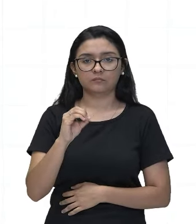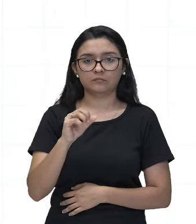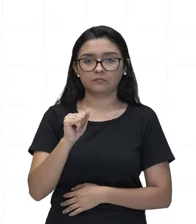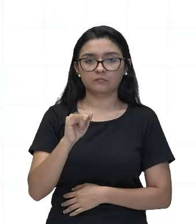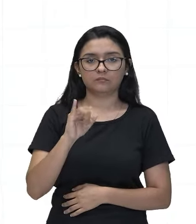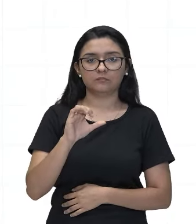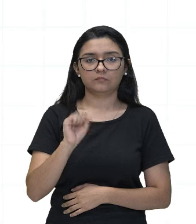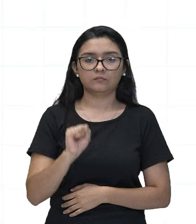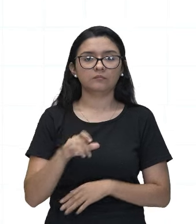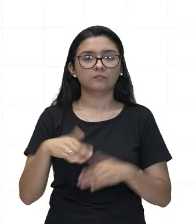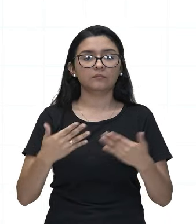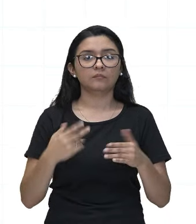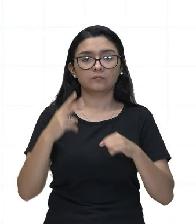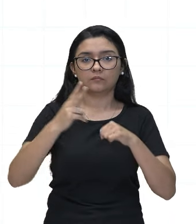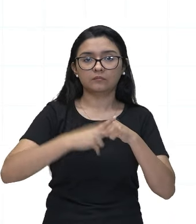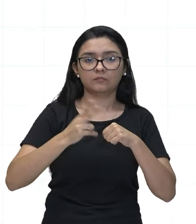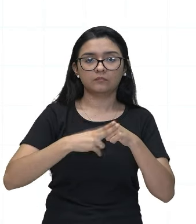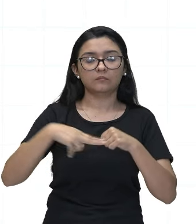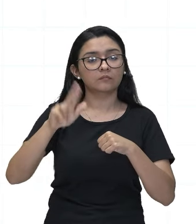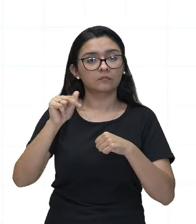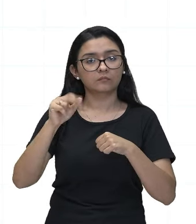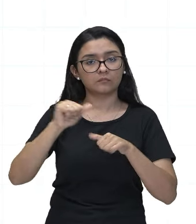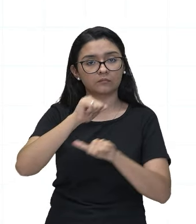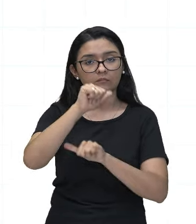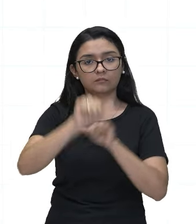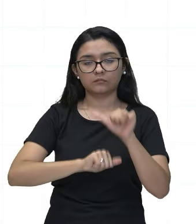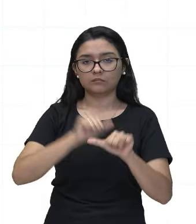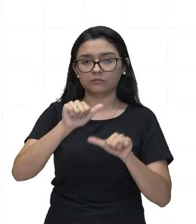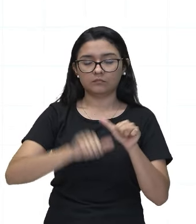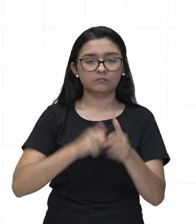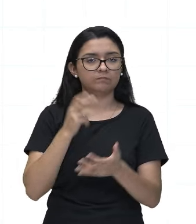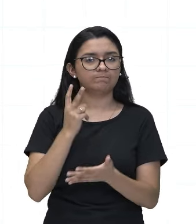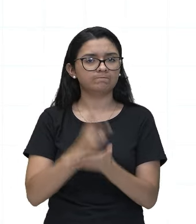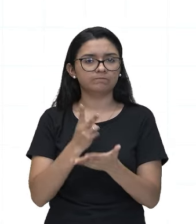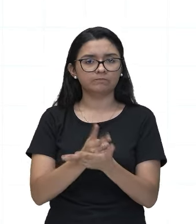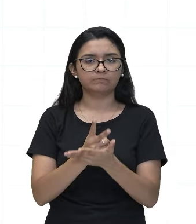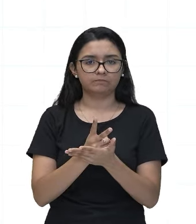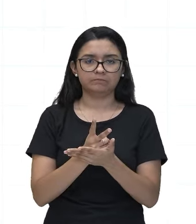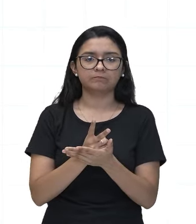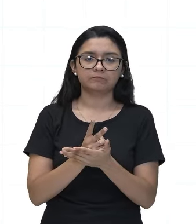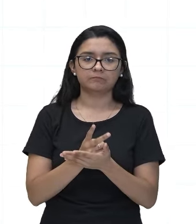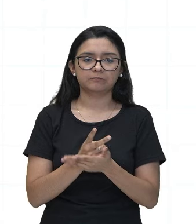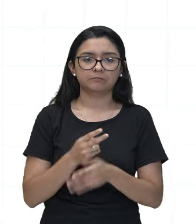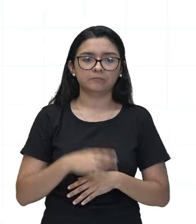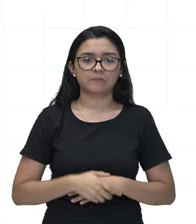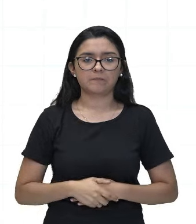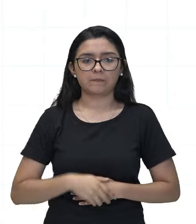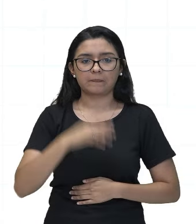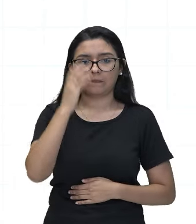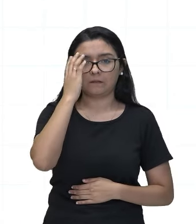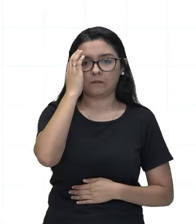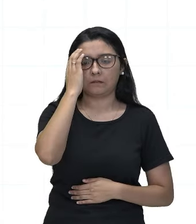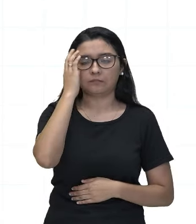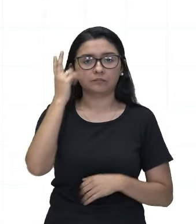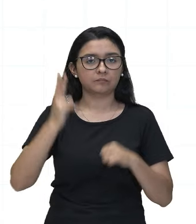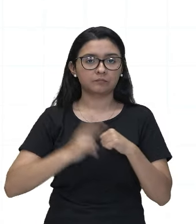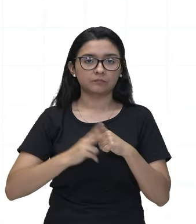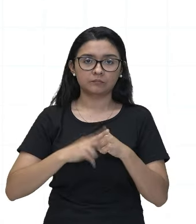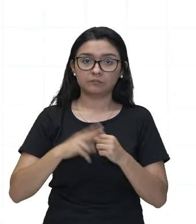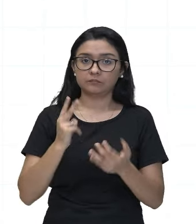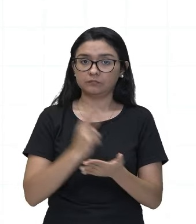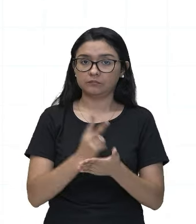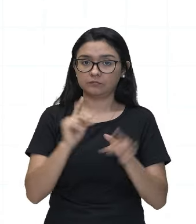eles não mudam né eles não variam né o verbo sempre ficará